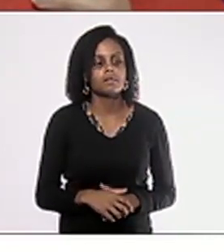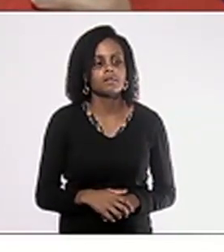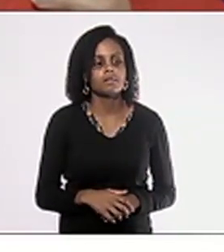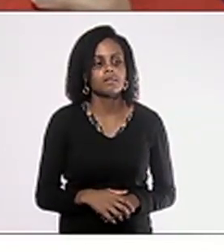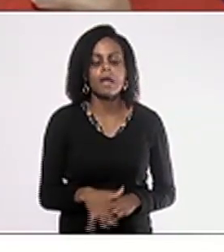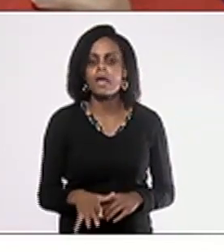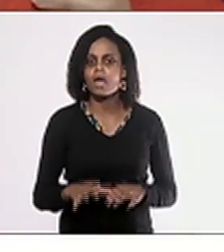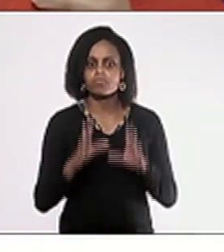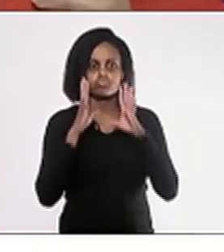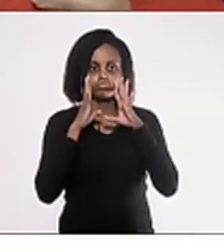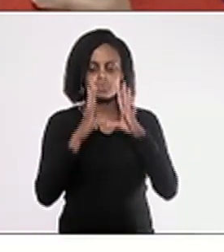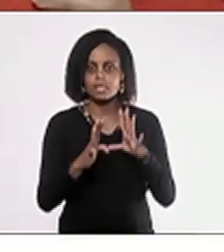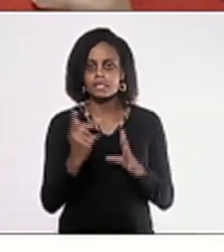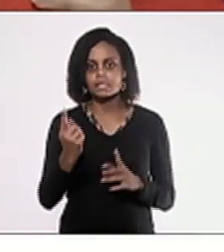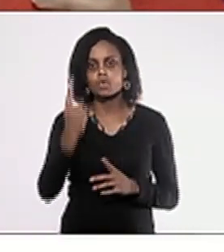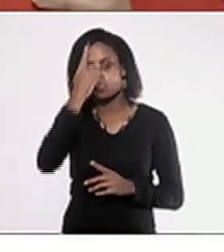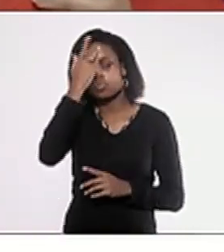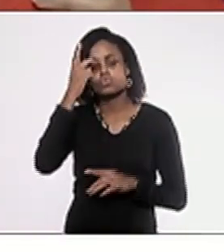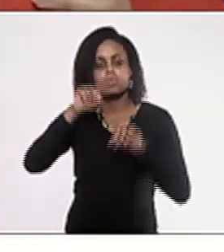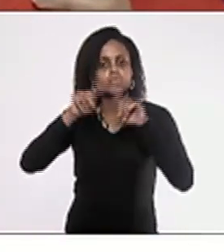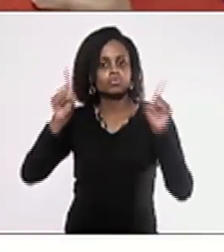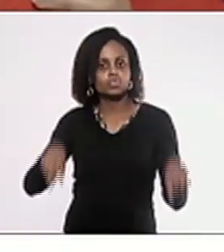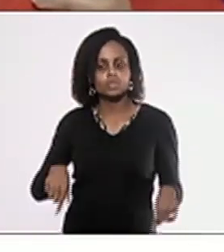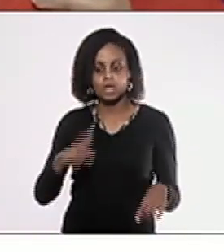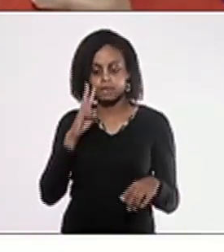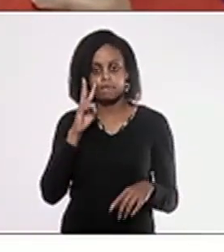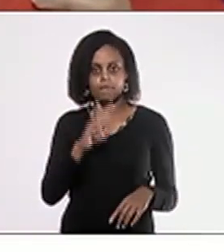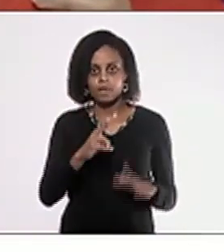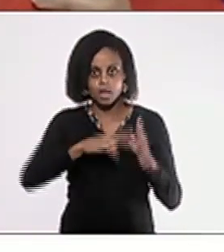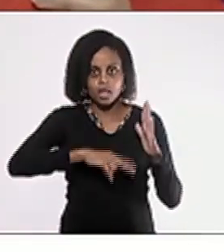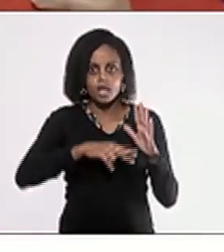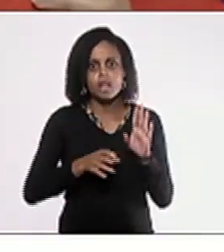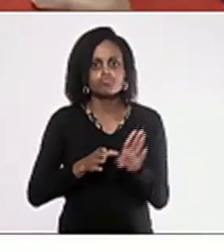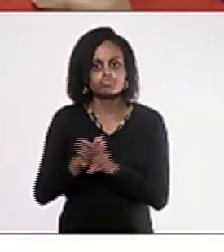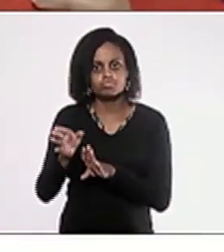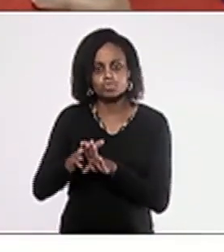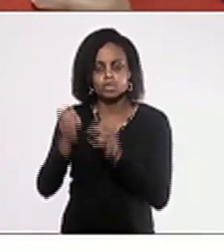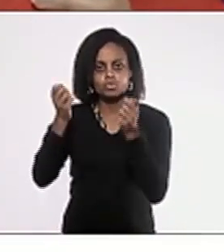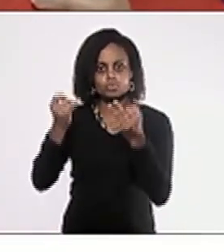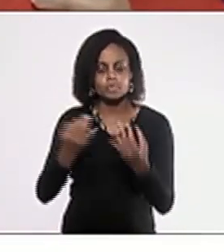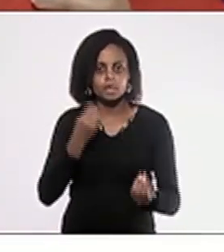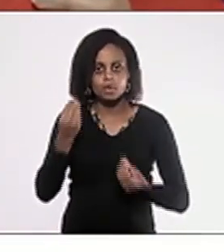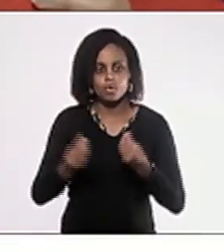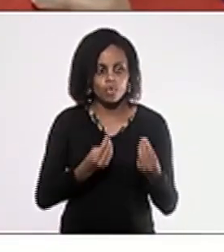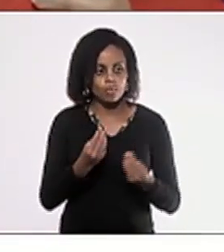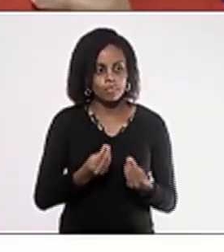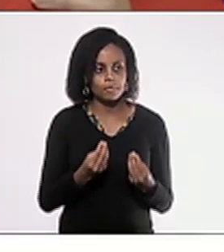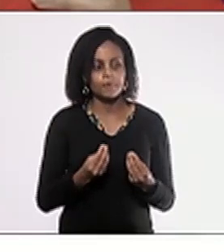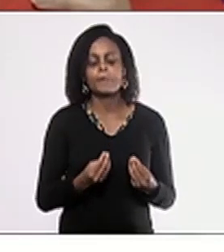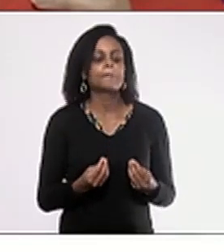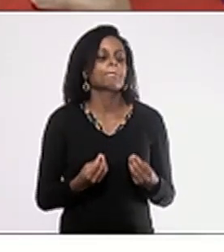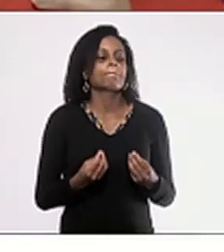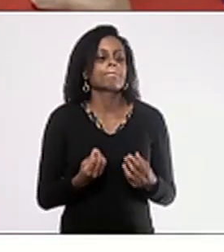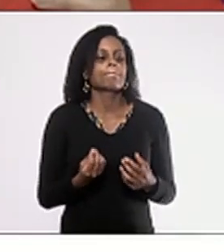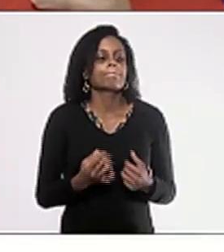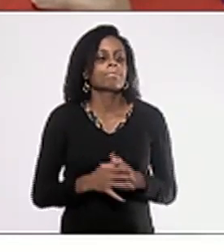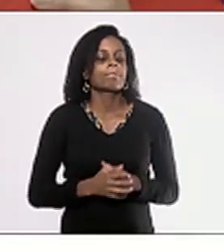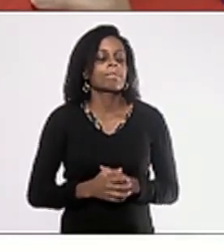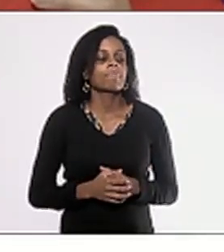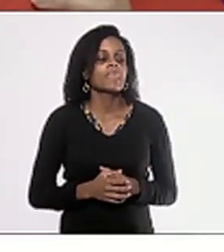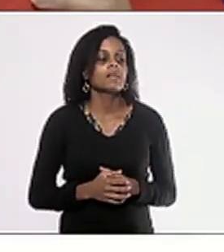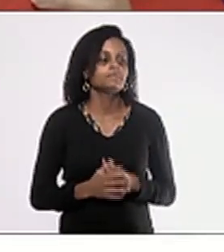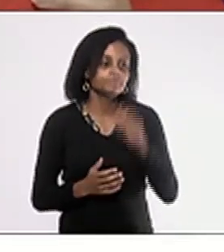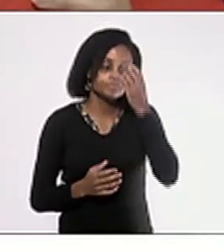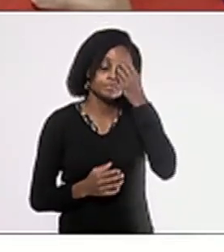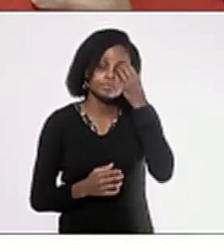personalizado. Você tem um funcionário que está ali lendo o hidrômetro e dá algumas orientações quando a conta sai do padrão normal.